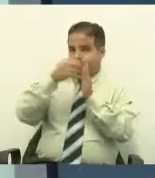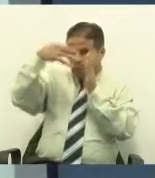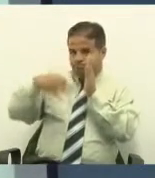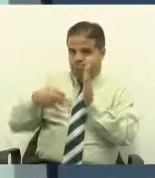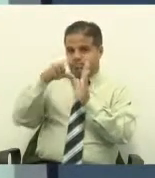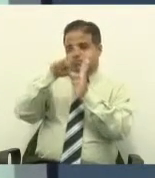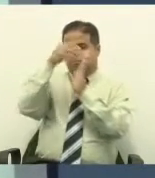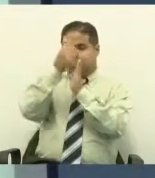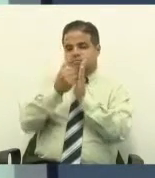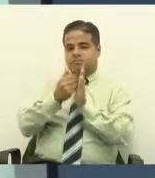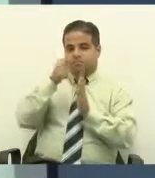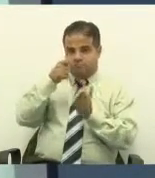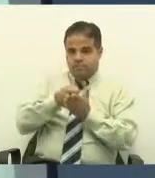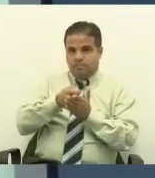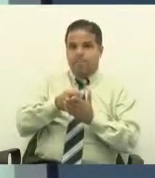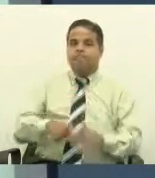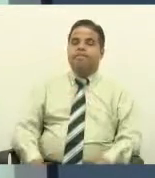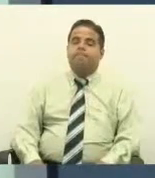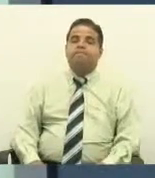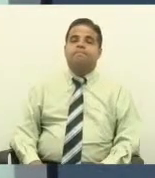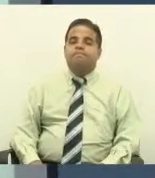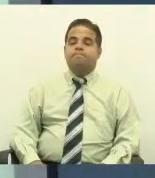municipal.